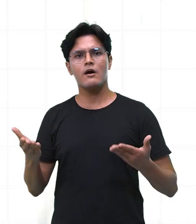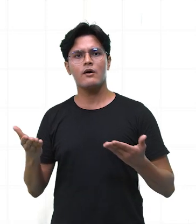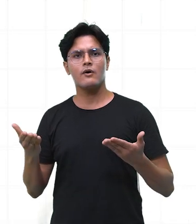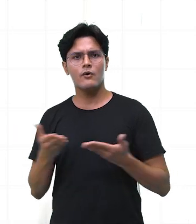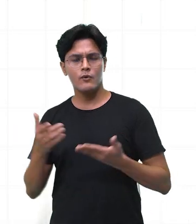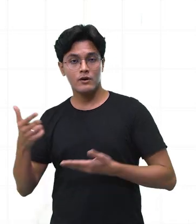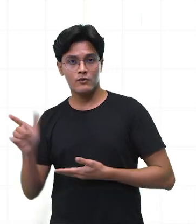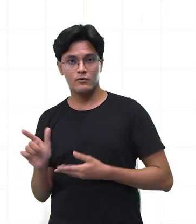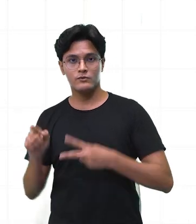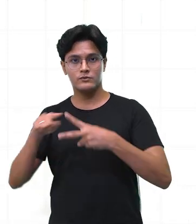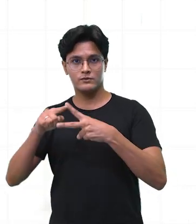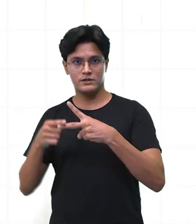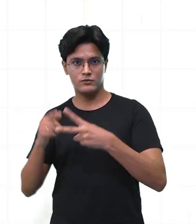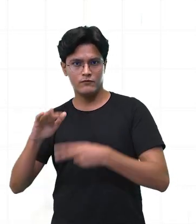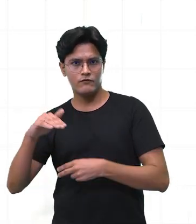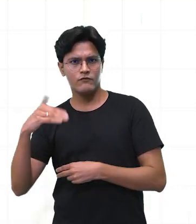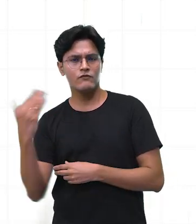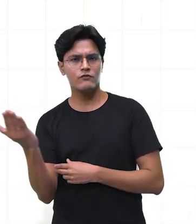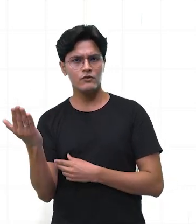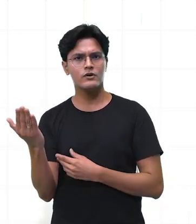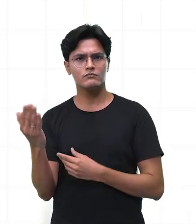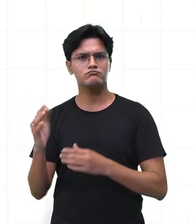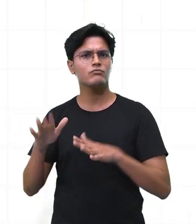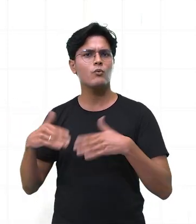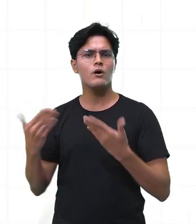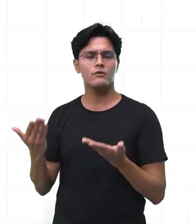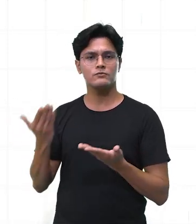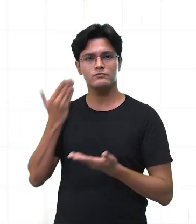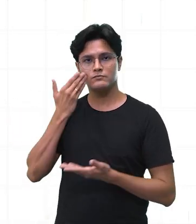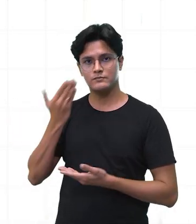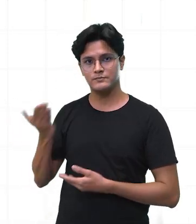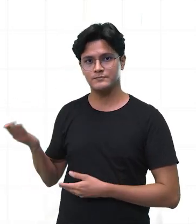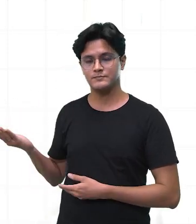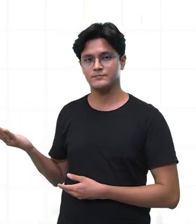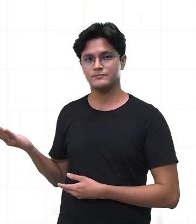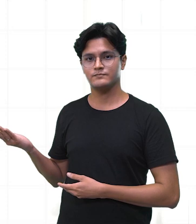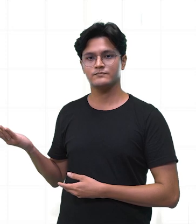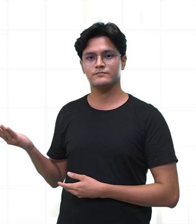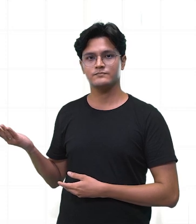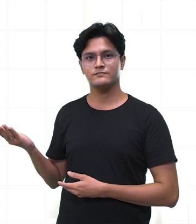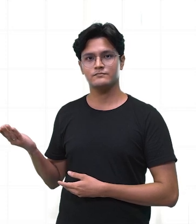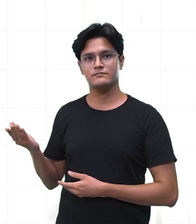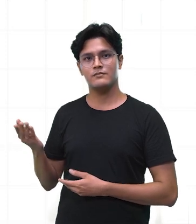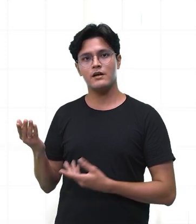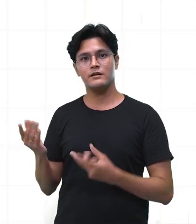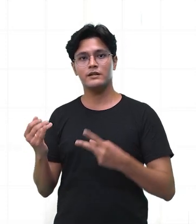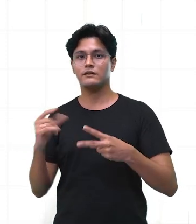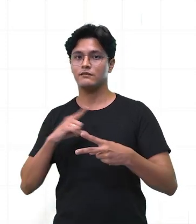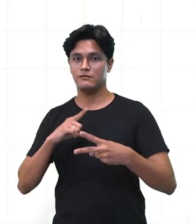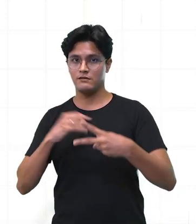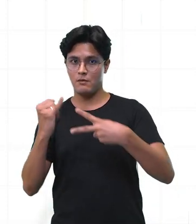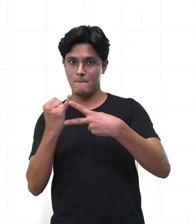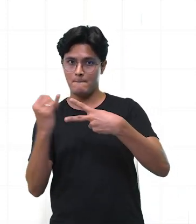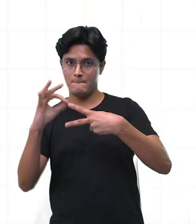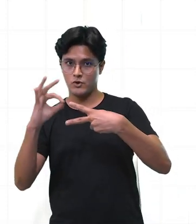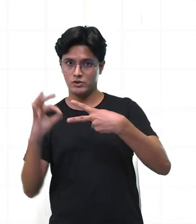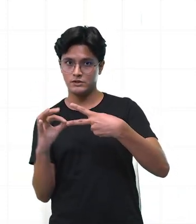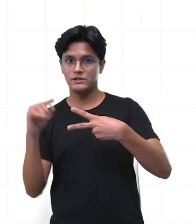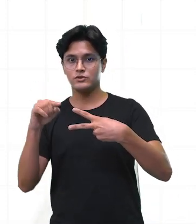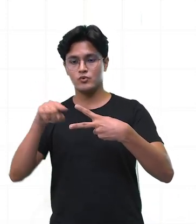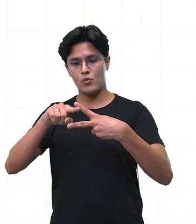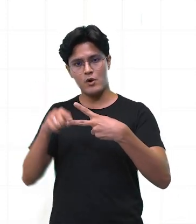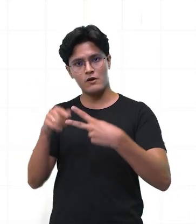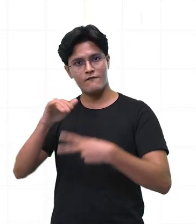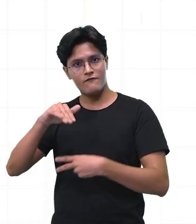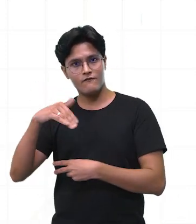O ângulo externo é esse que está aqui, ó, que está do lado de fora, na